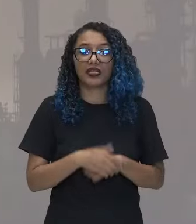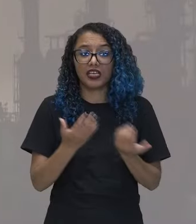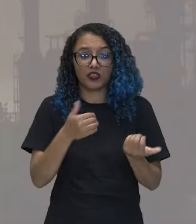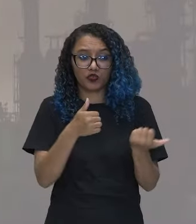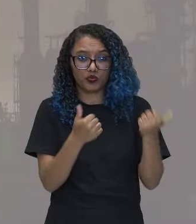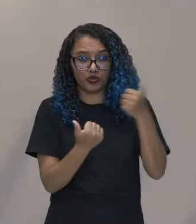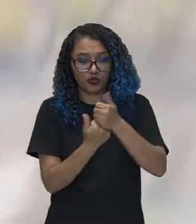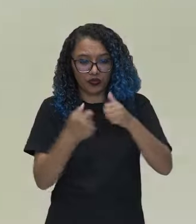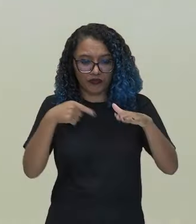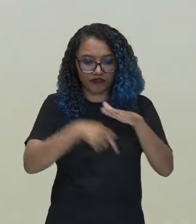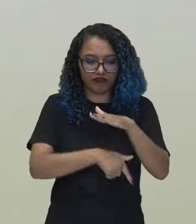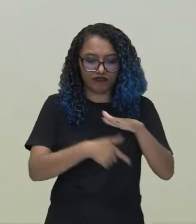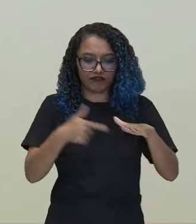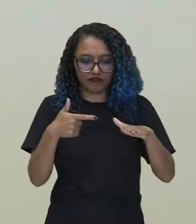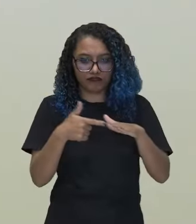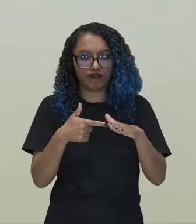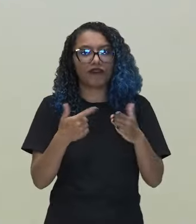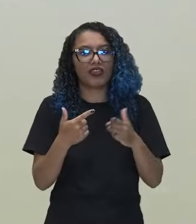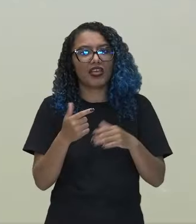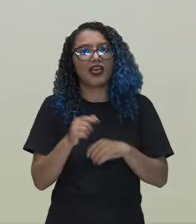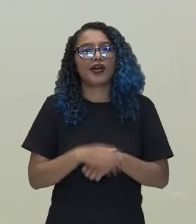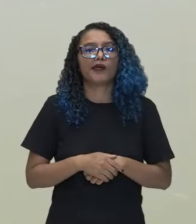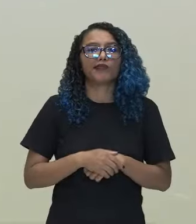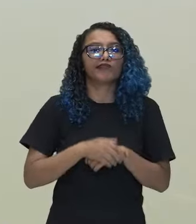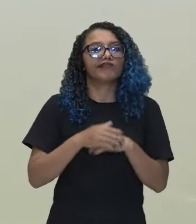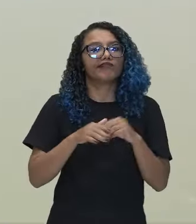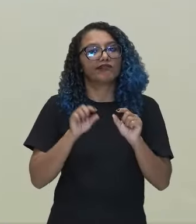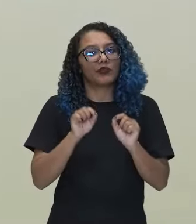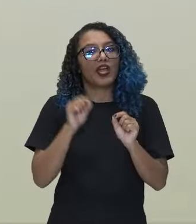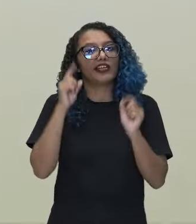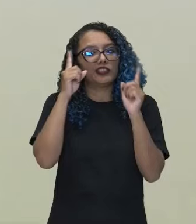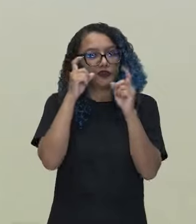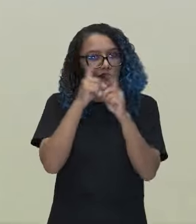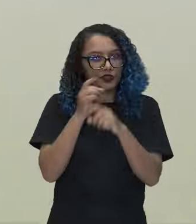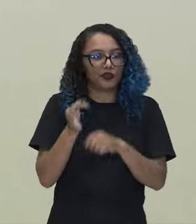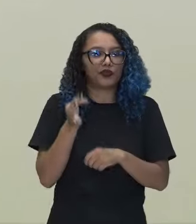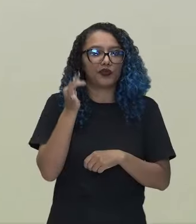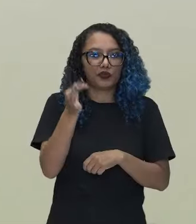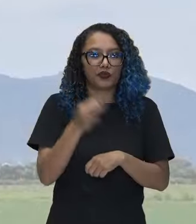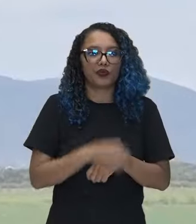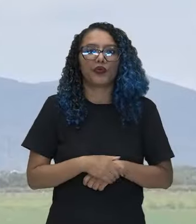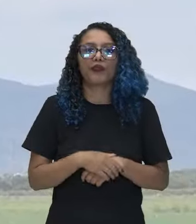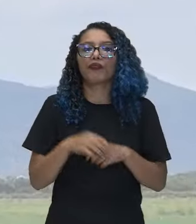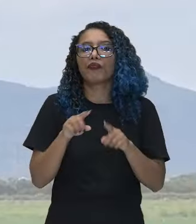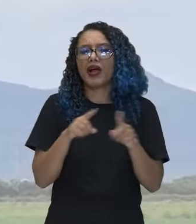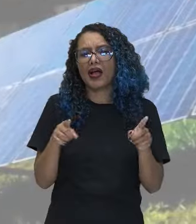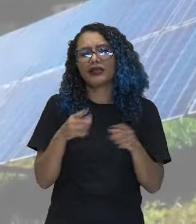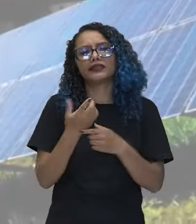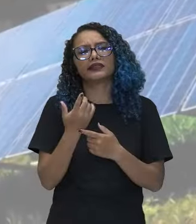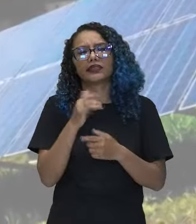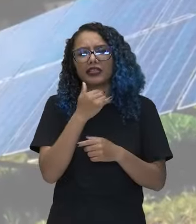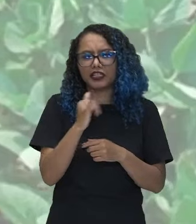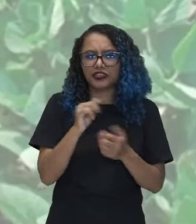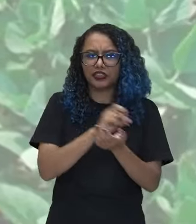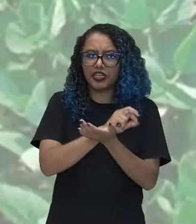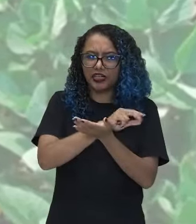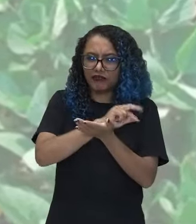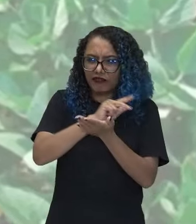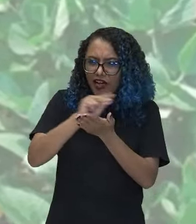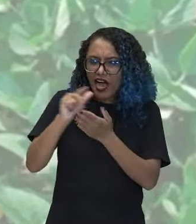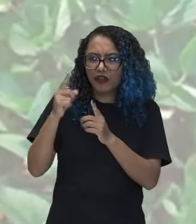dos combustíveis fósseis para a geração de energia. Mas, ao mesmo tempo, a energia hidráulica, a eólica, a solar,